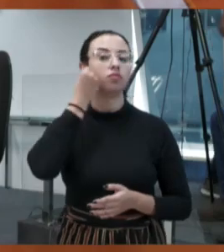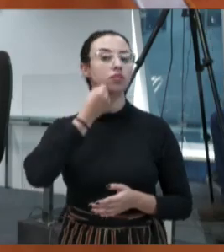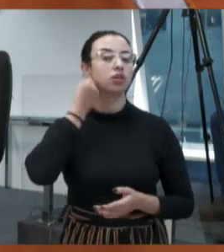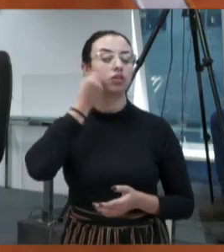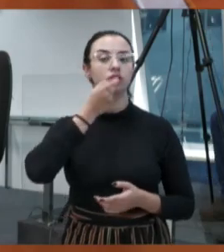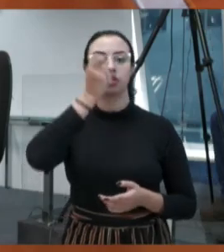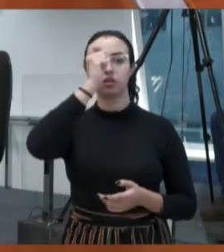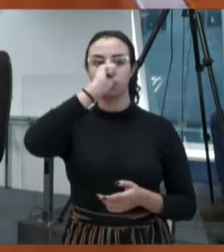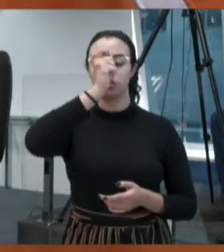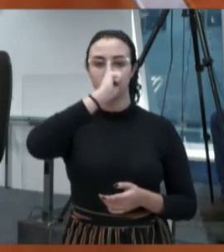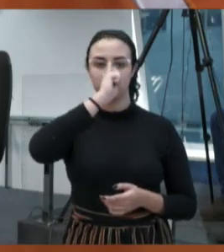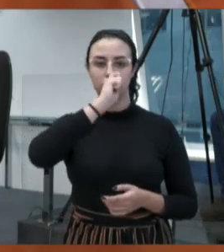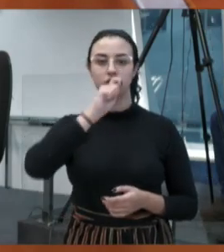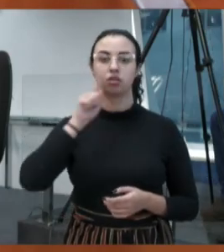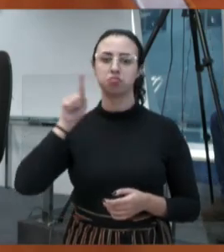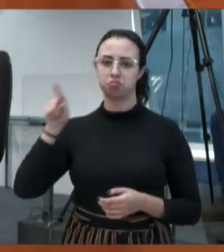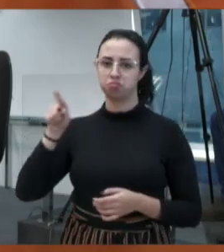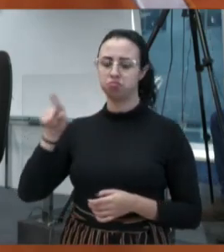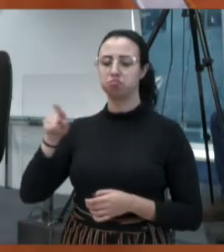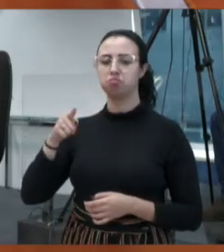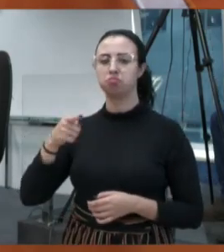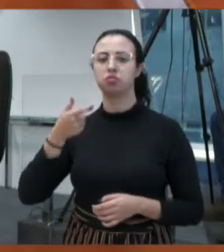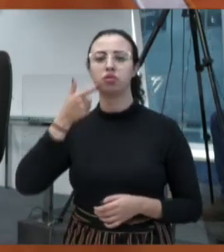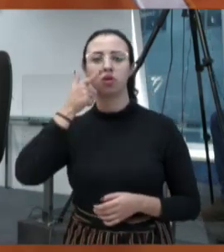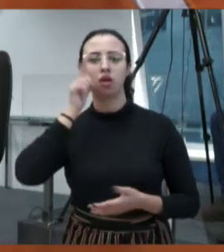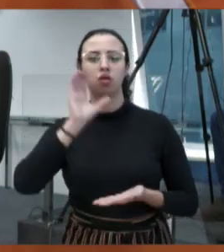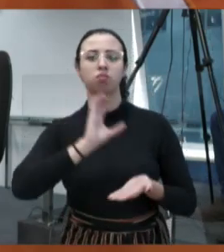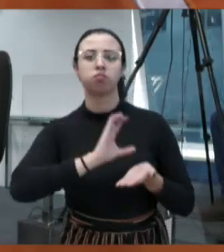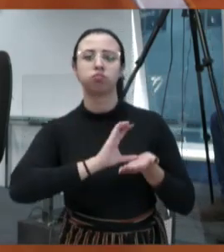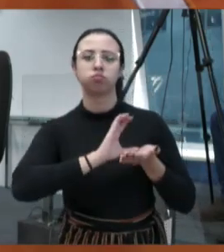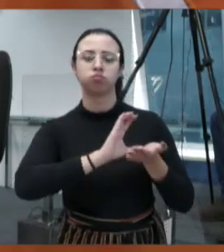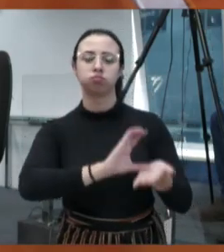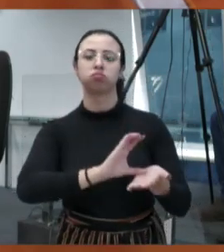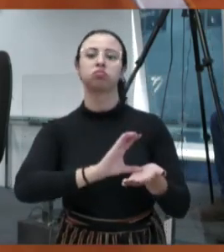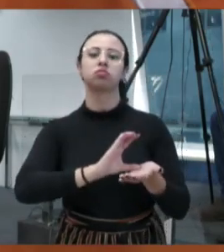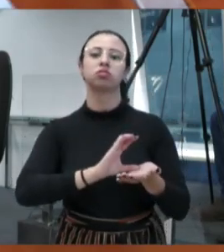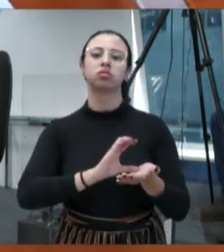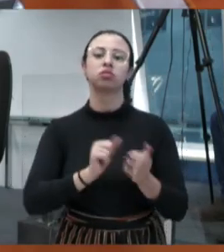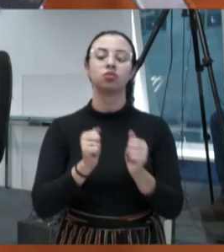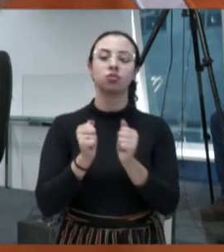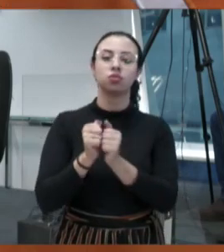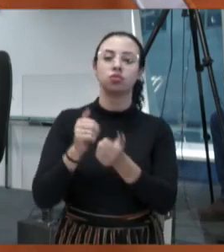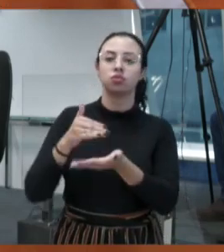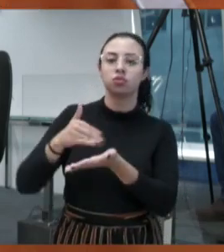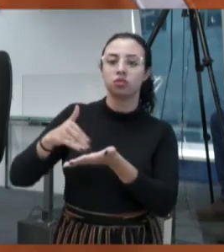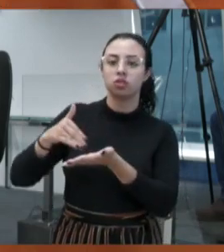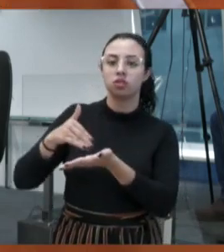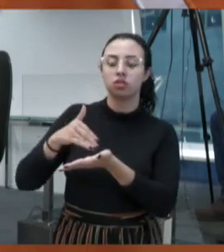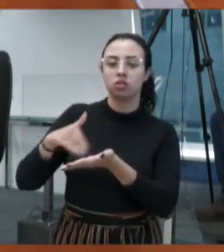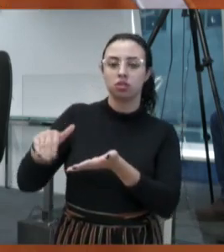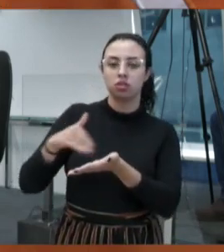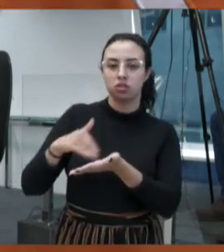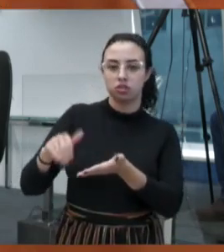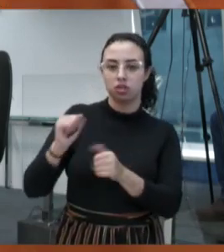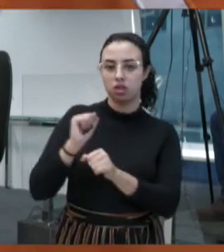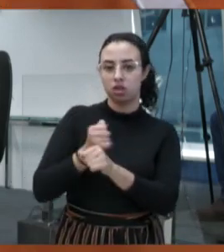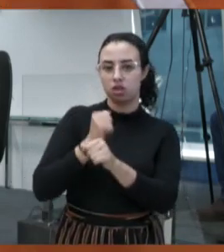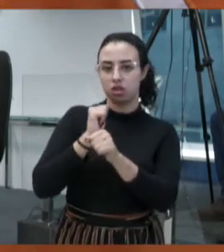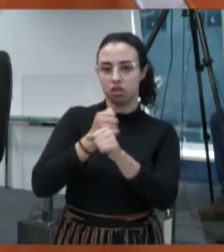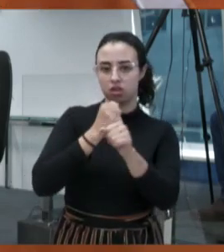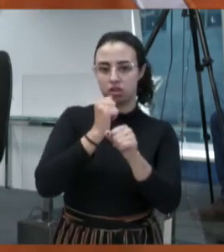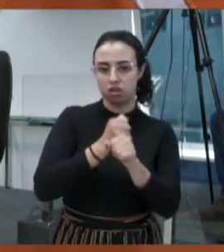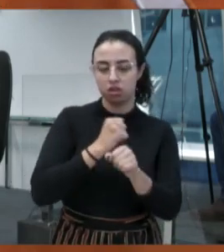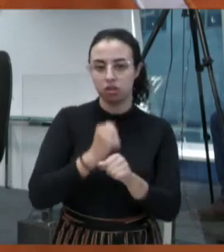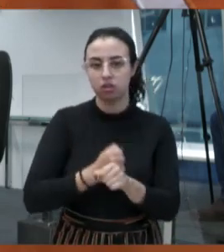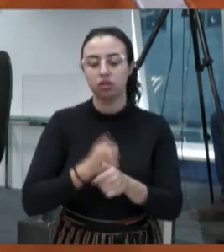ele liberou aquela emenda de R$1 milhão, onde eu vou fazer junto com a secretaria, na secretaria de obra lá, a CEFOB, já